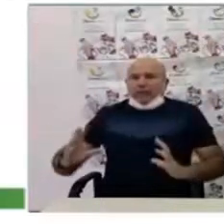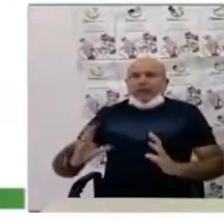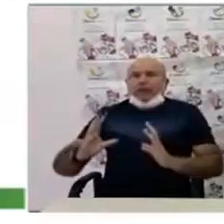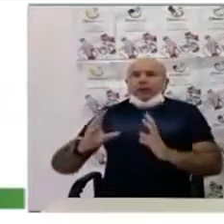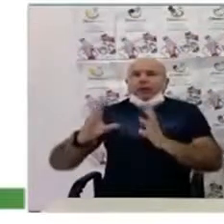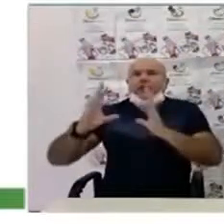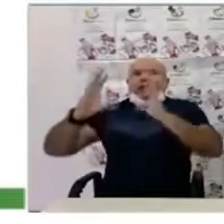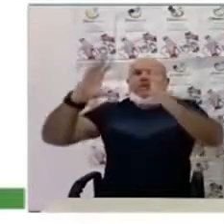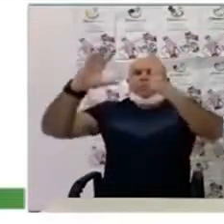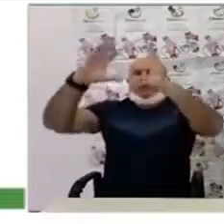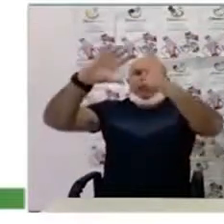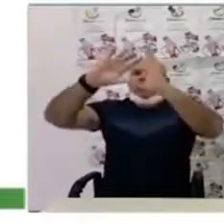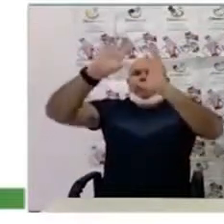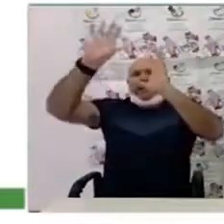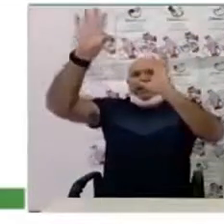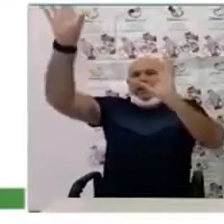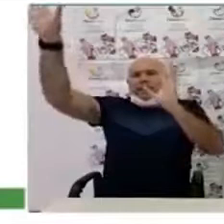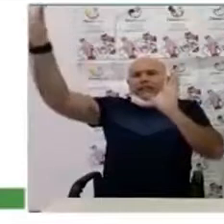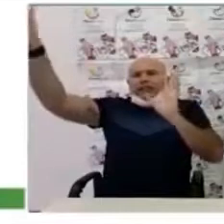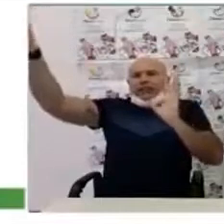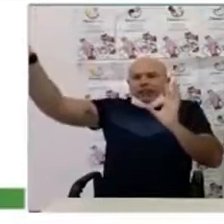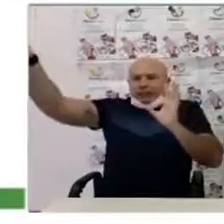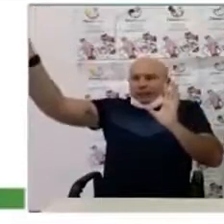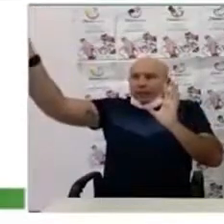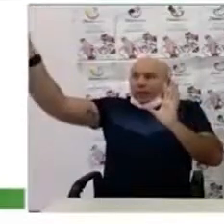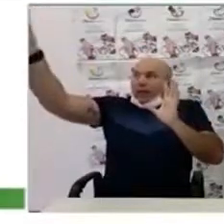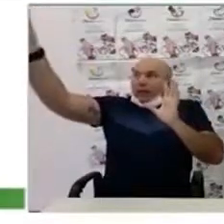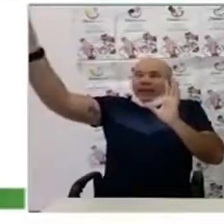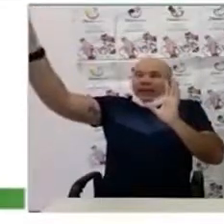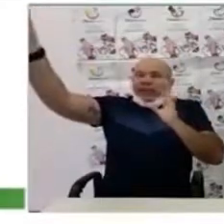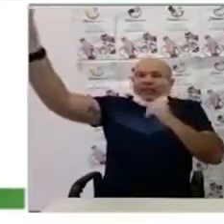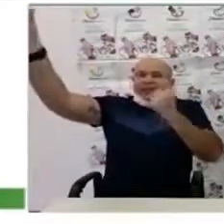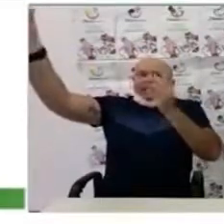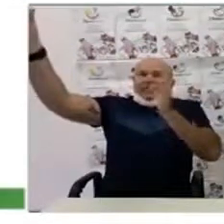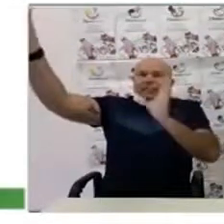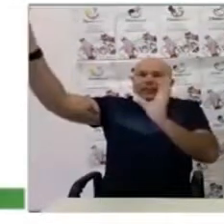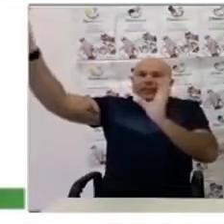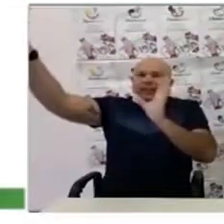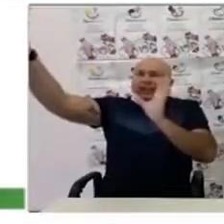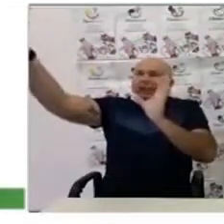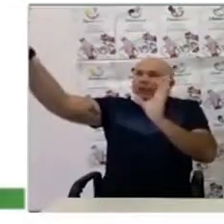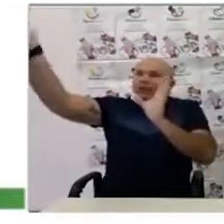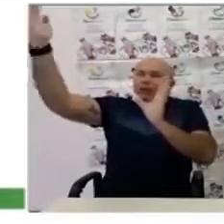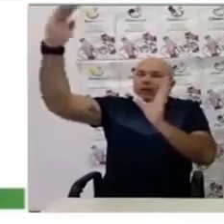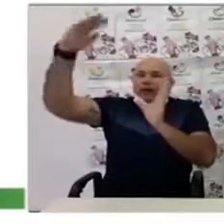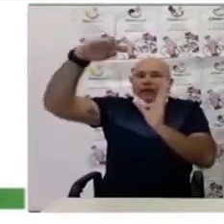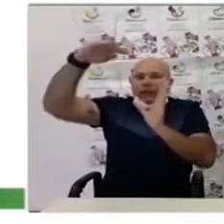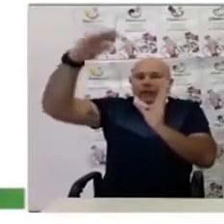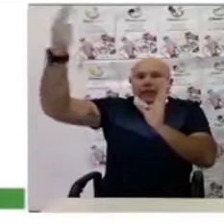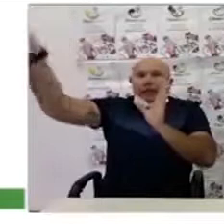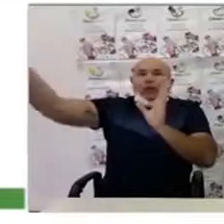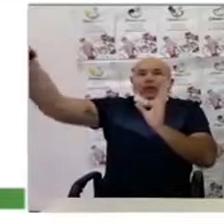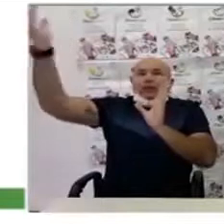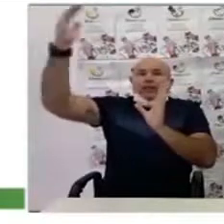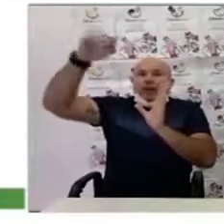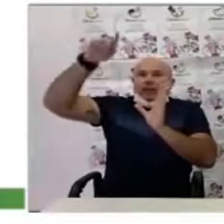da explosão, os elétrons estão saltando para camadas mais externas. Na hora que a energia que ele recebeu é cessada, eles começam a voltar. E